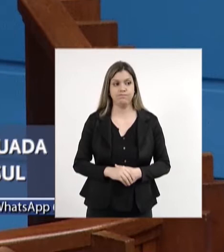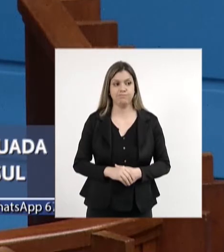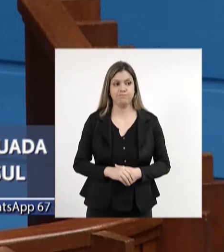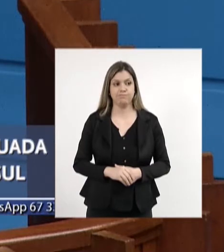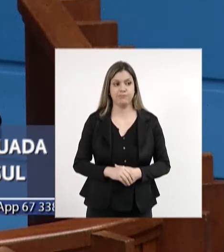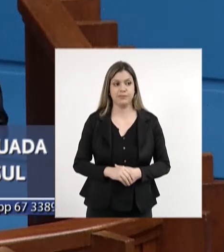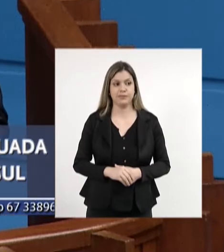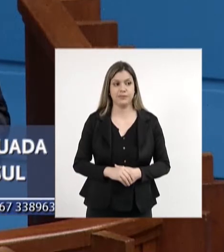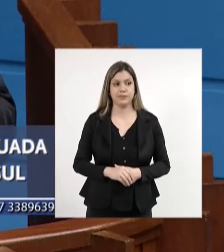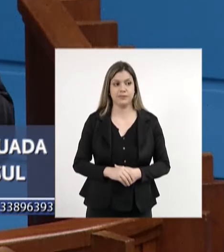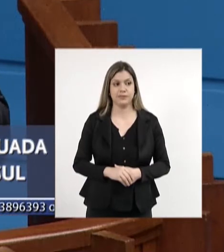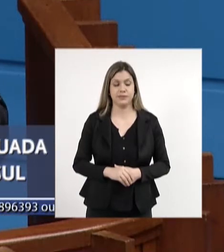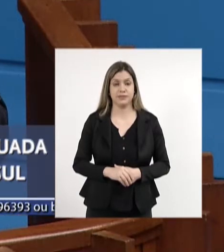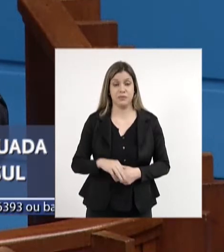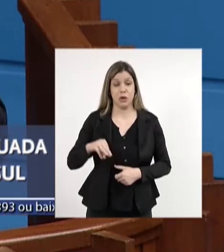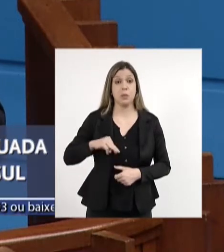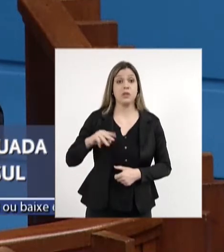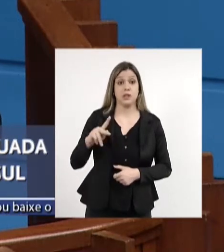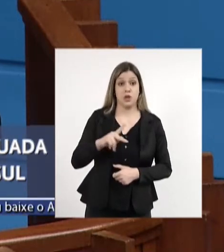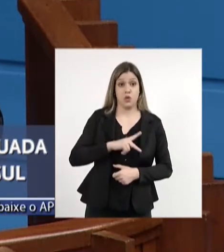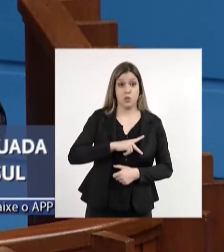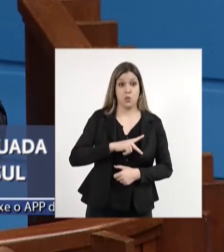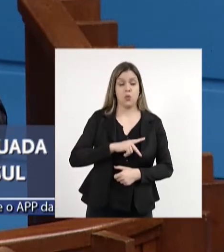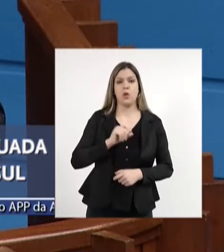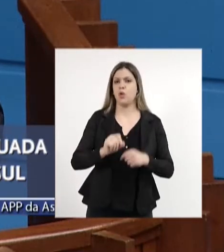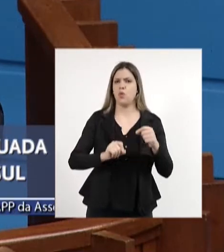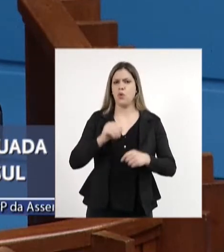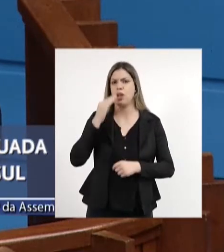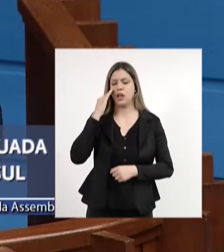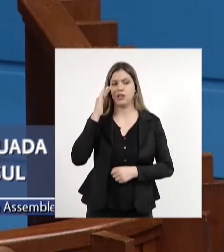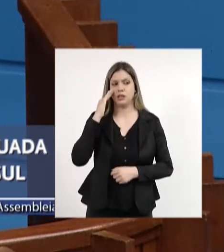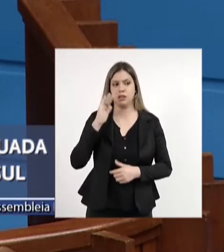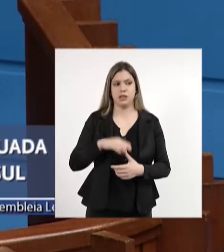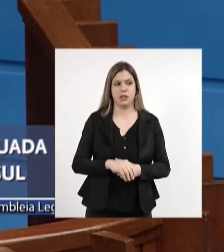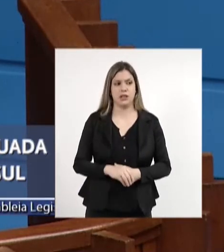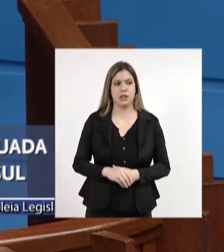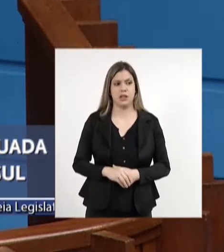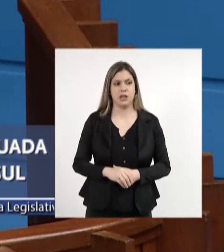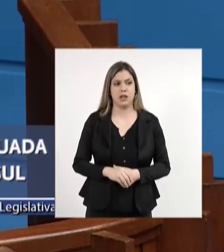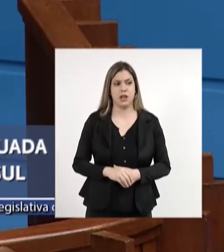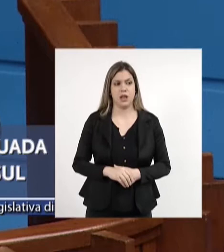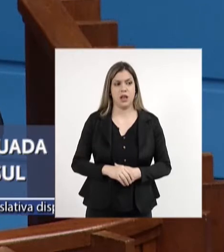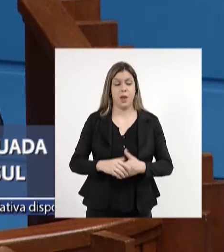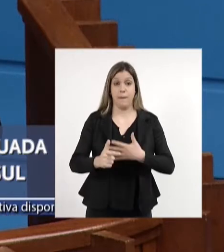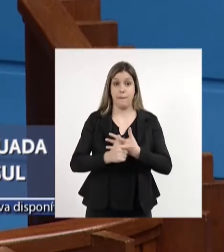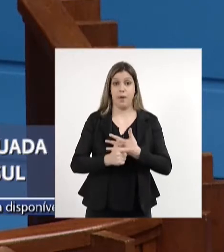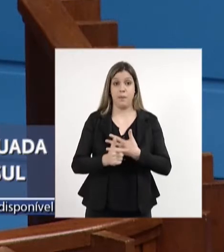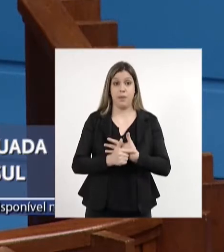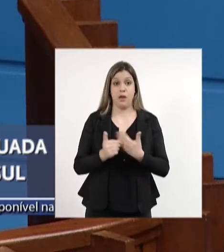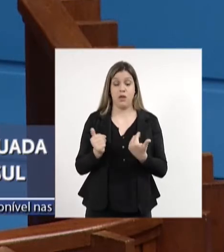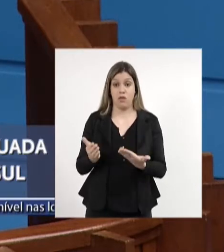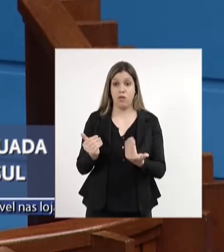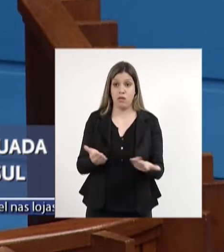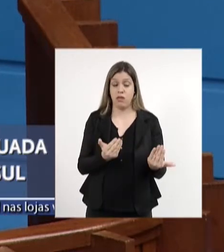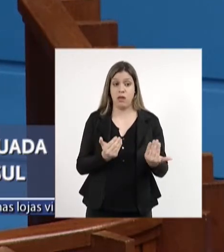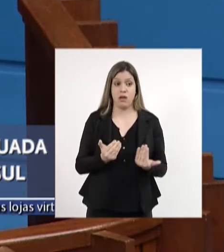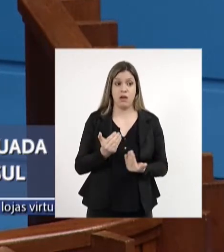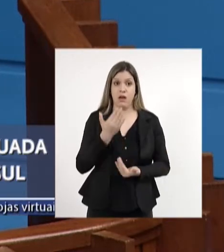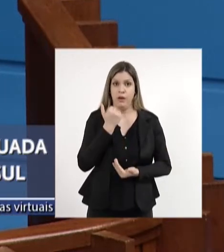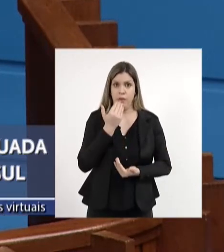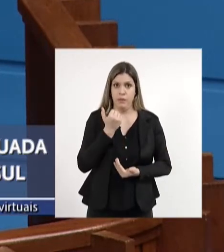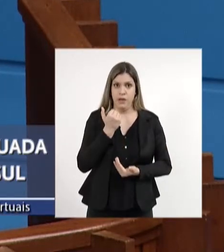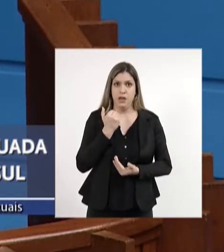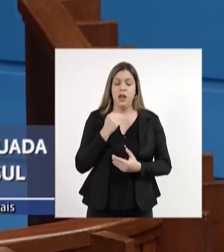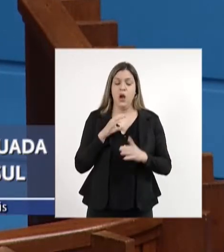mais amplo. O Ministério Público entende que este papel de oferecer cestas básicas